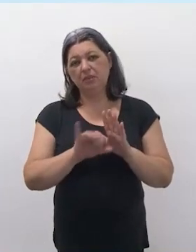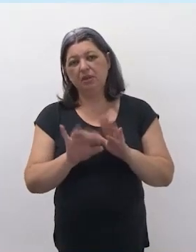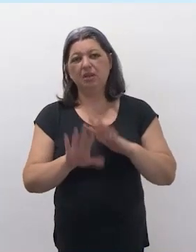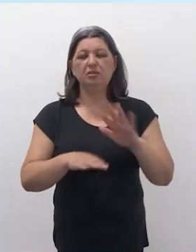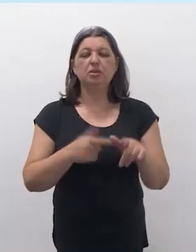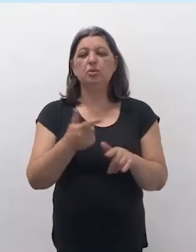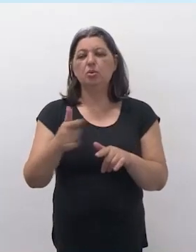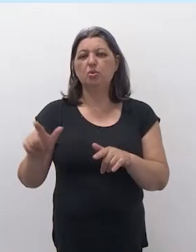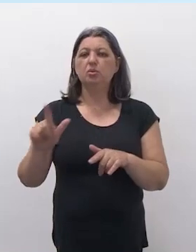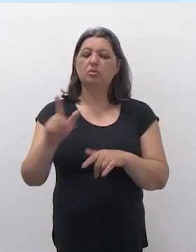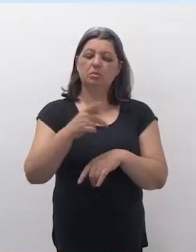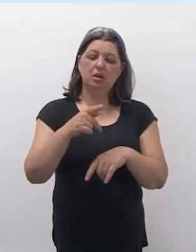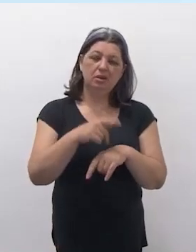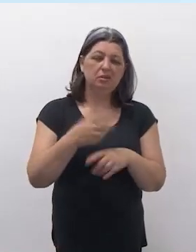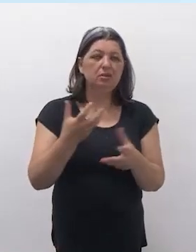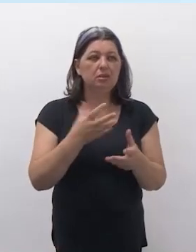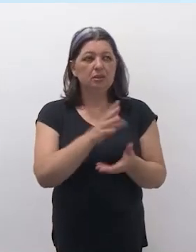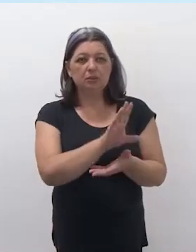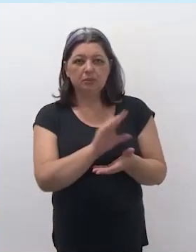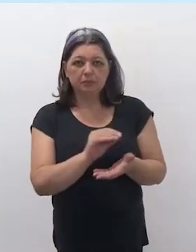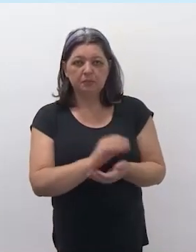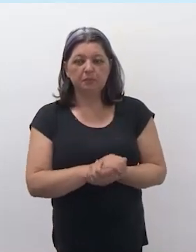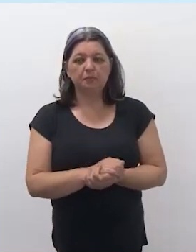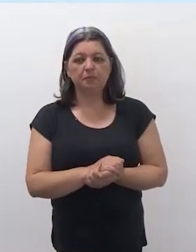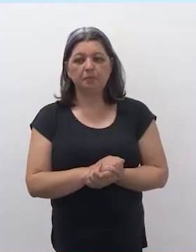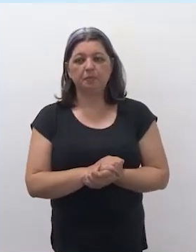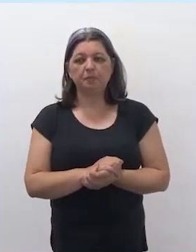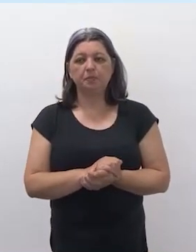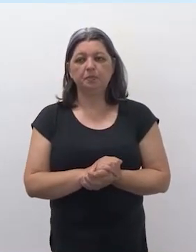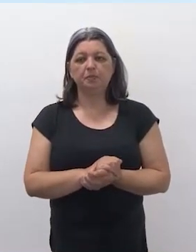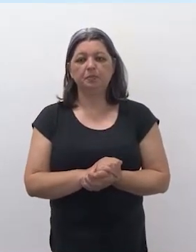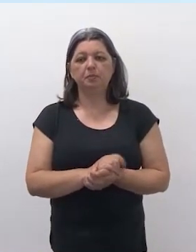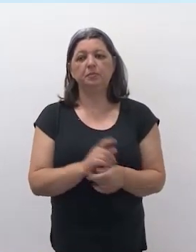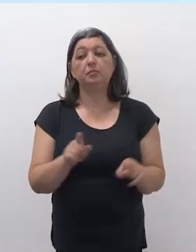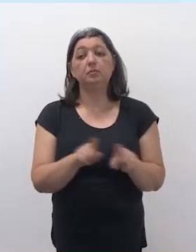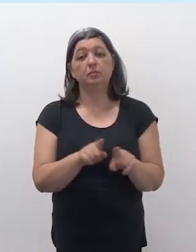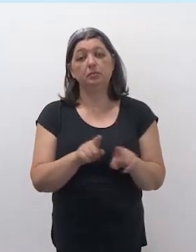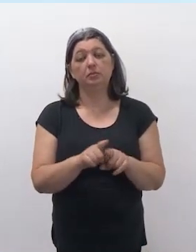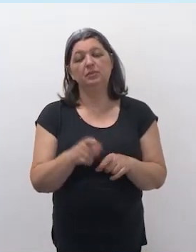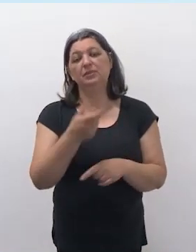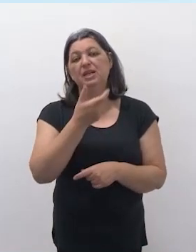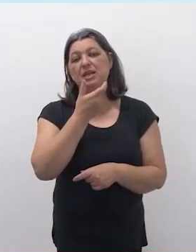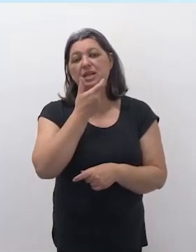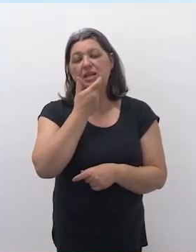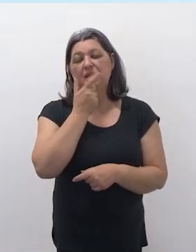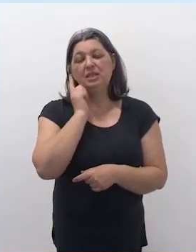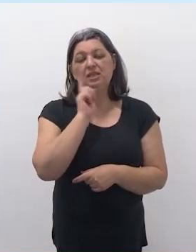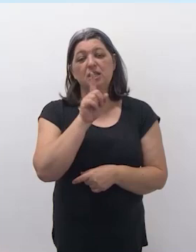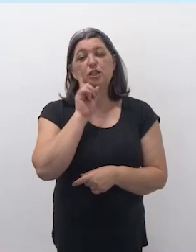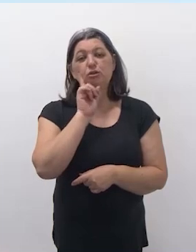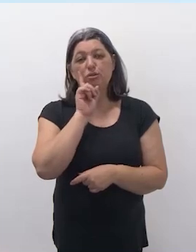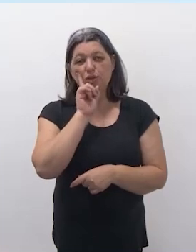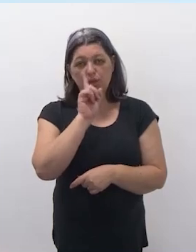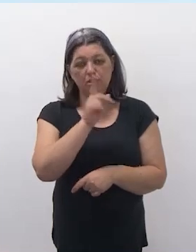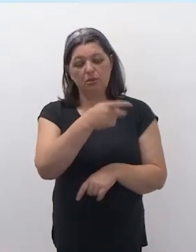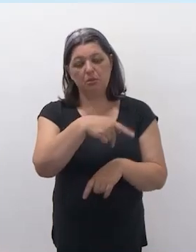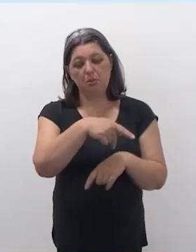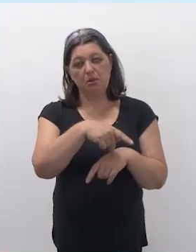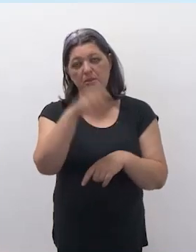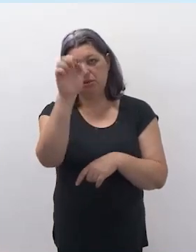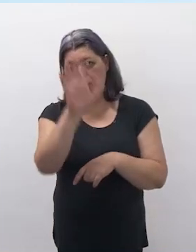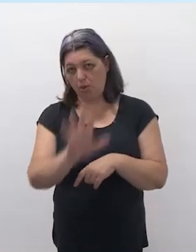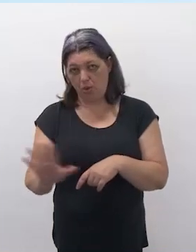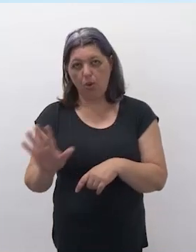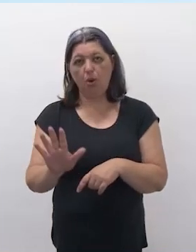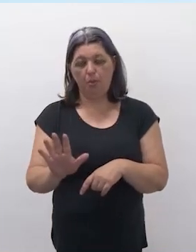outros países, né, como por exemplo, se inspirava nos Estados Unidos, ou então em países da Europa,